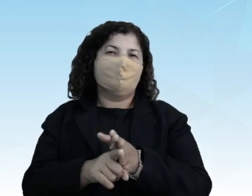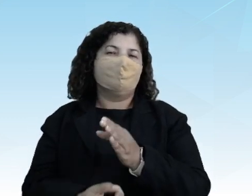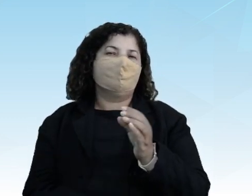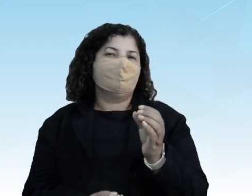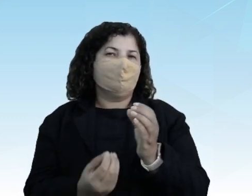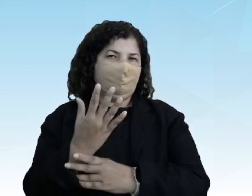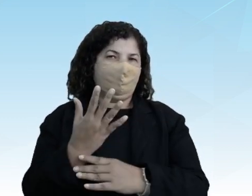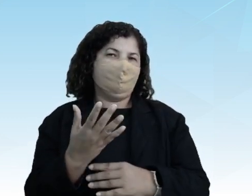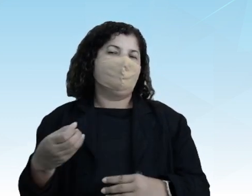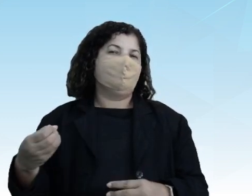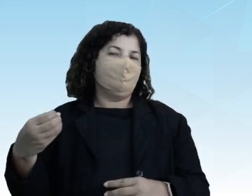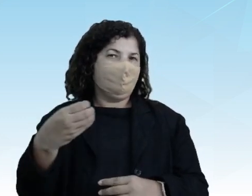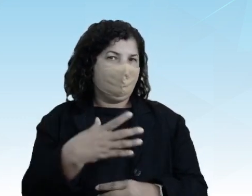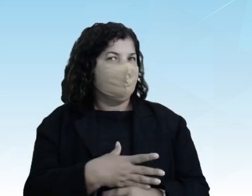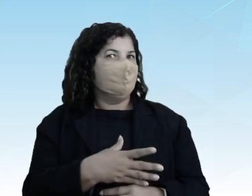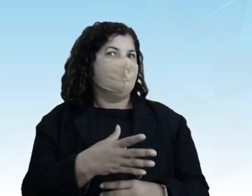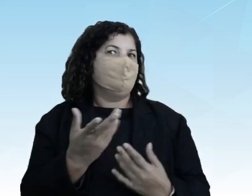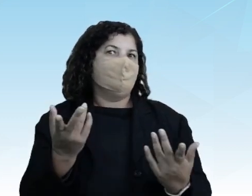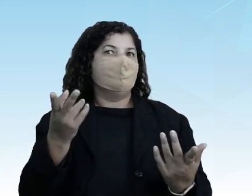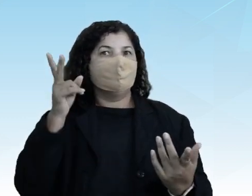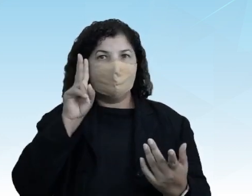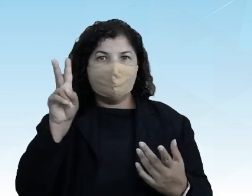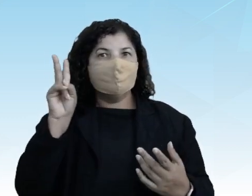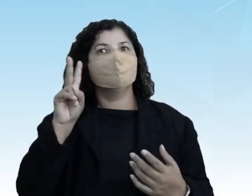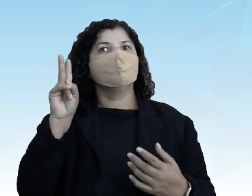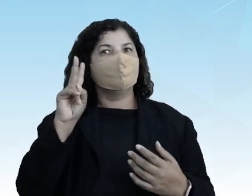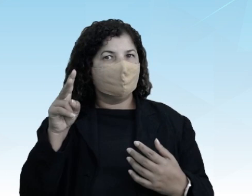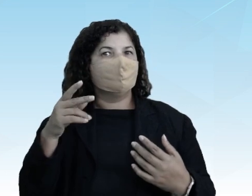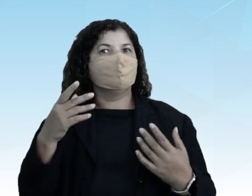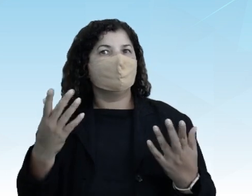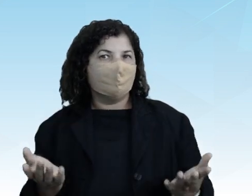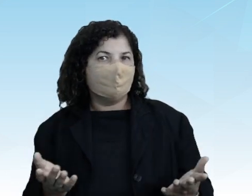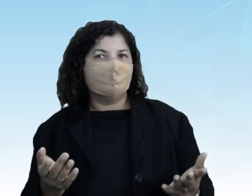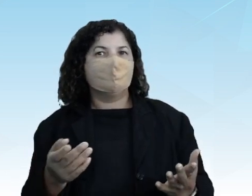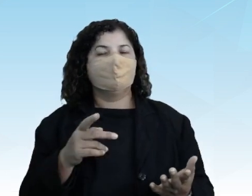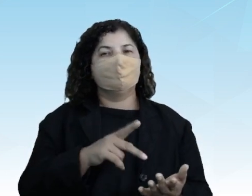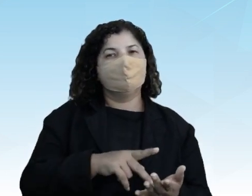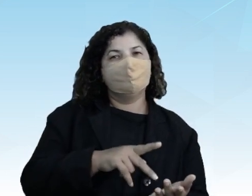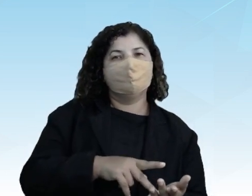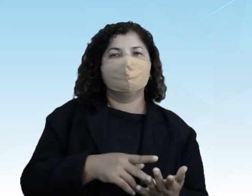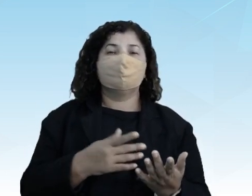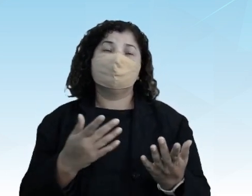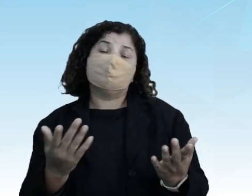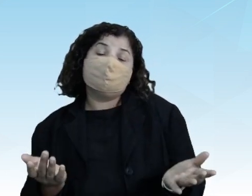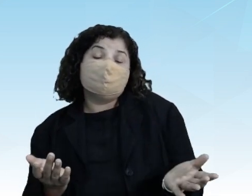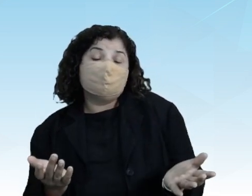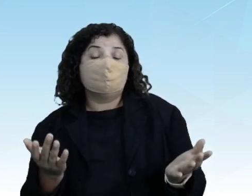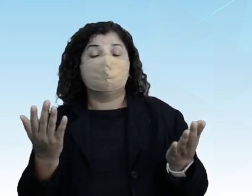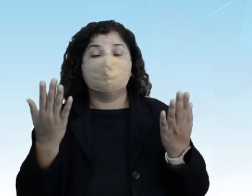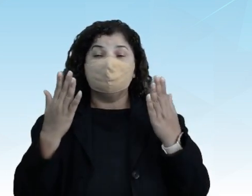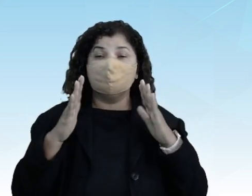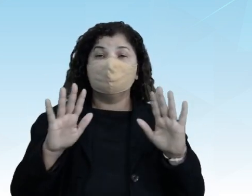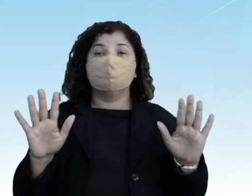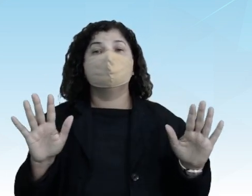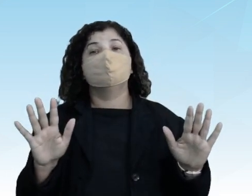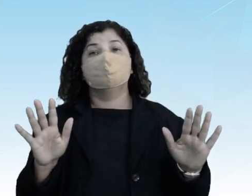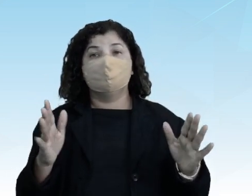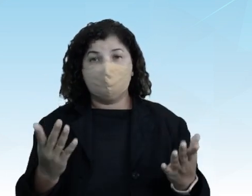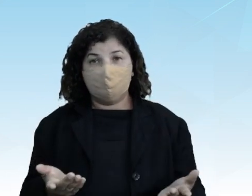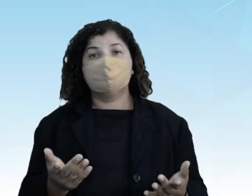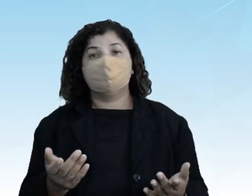novas teses. Então, verdade, não é isso? É um erro, certeza, é um engano. Assim, na realidade,